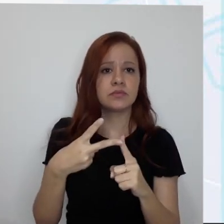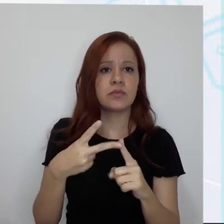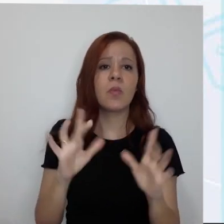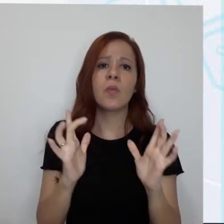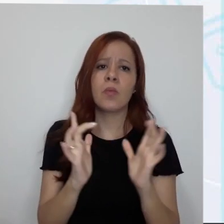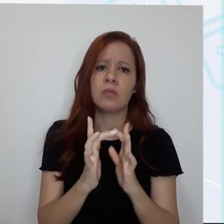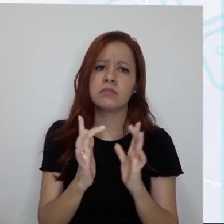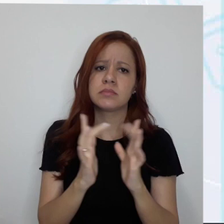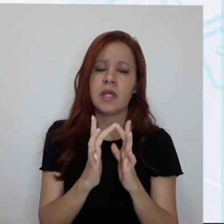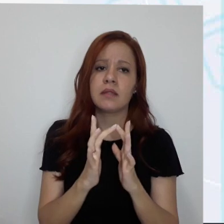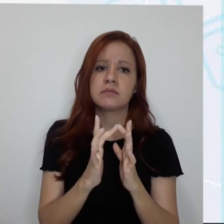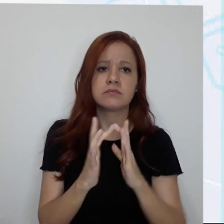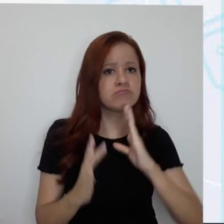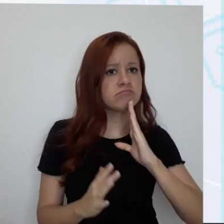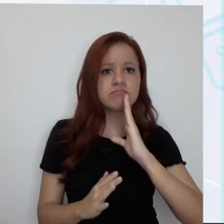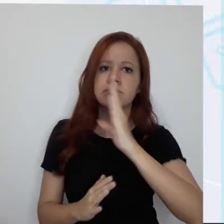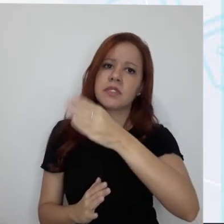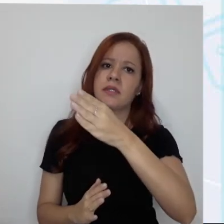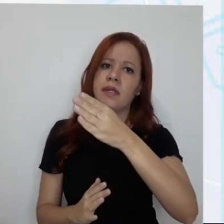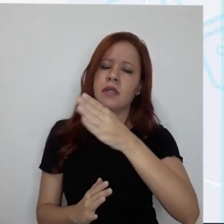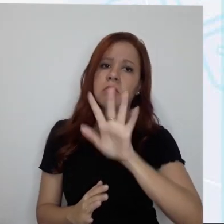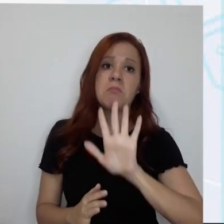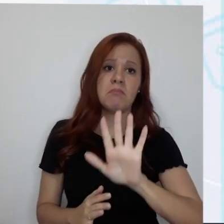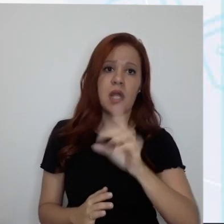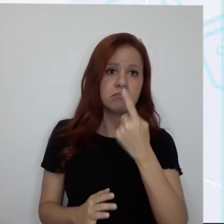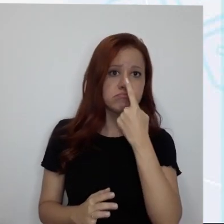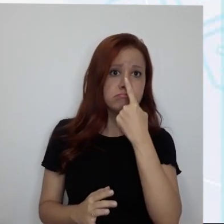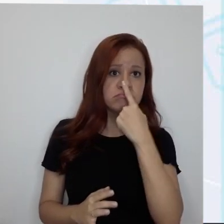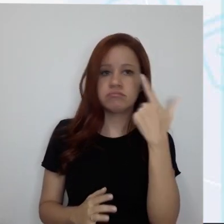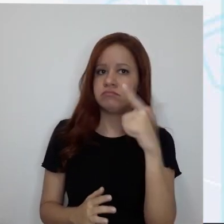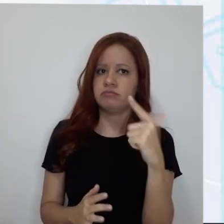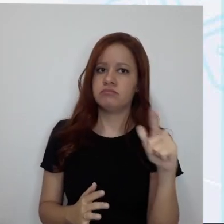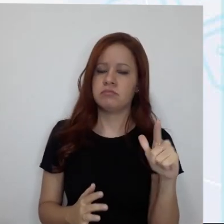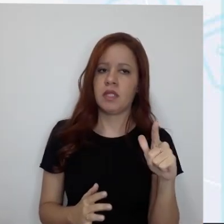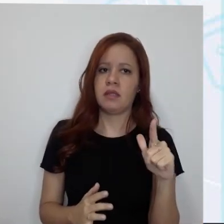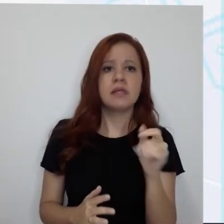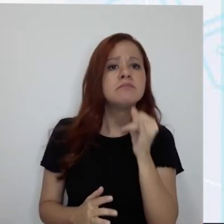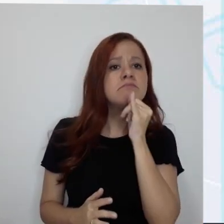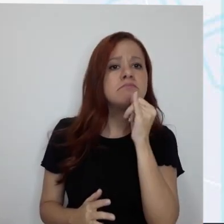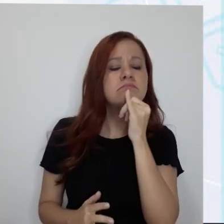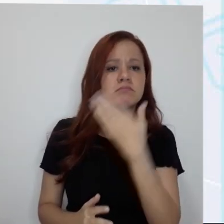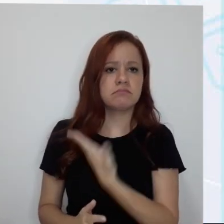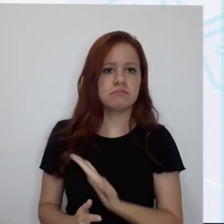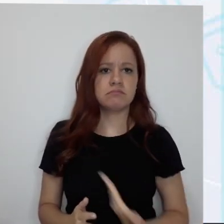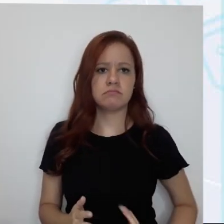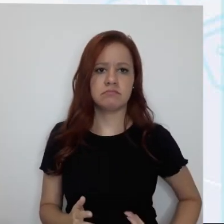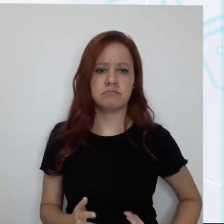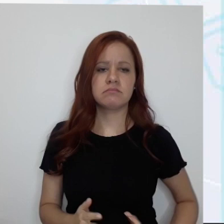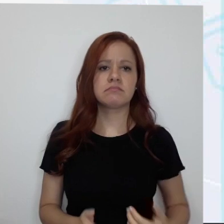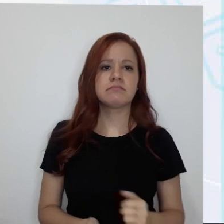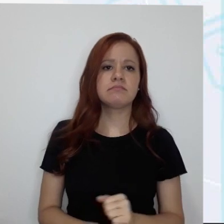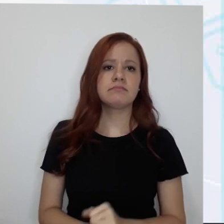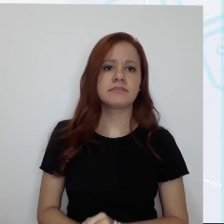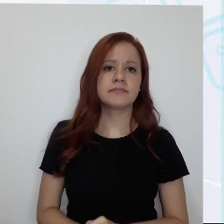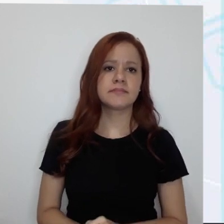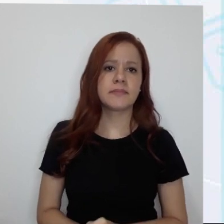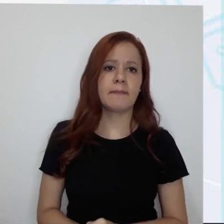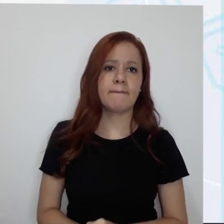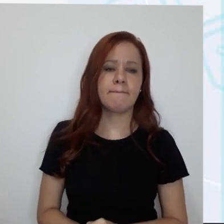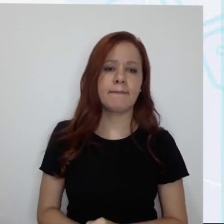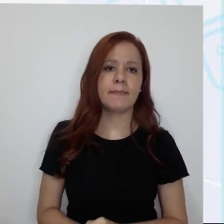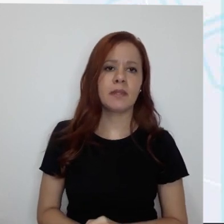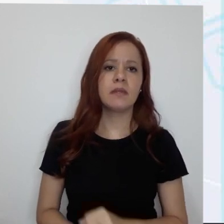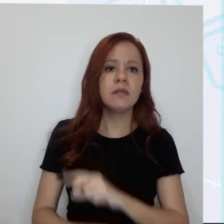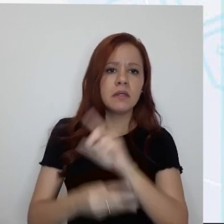contatos sociais são diretos, mas não existe intimidade entre eles. A exemplo, nós trazemos os partidos políticos.